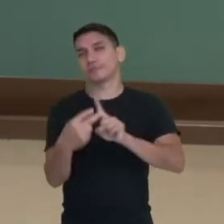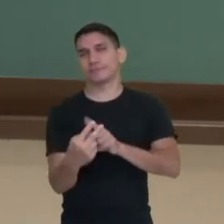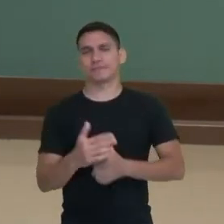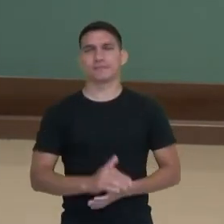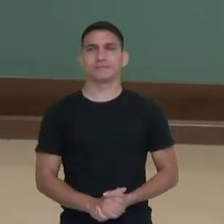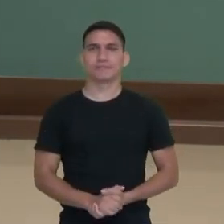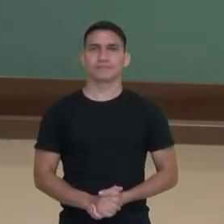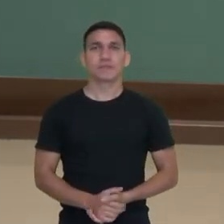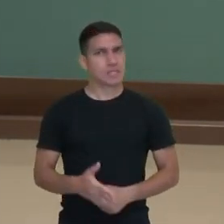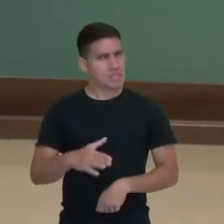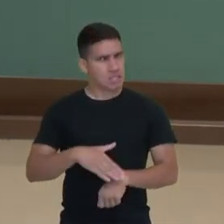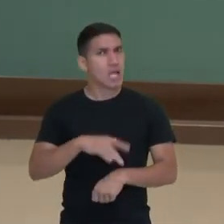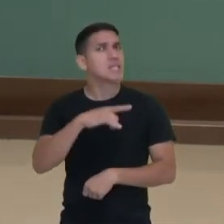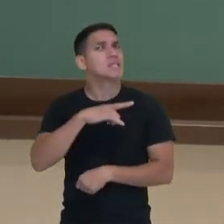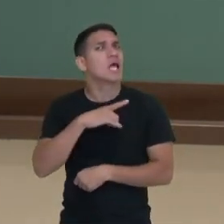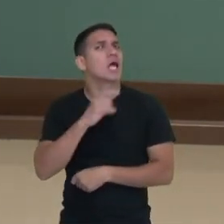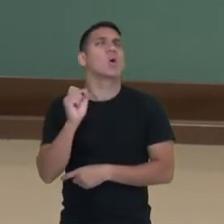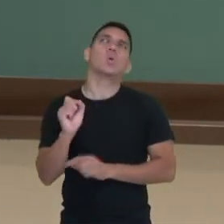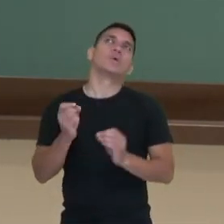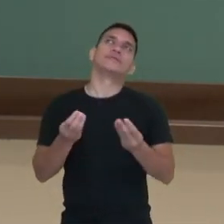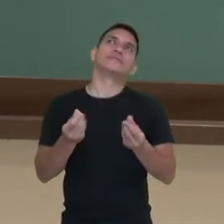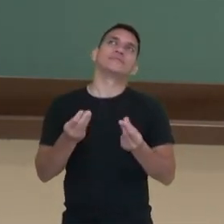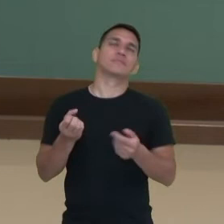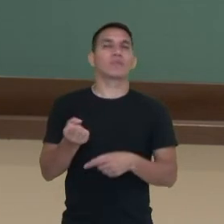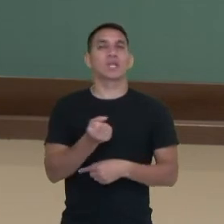opinião. Existe uma certa